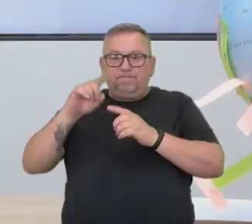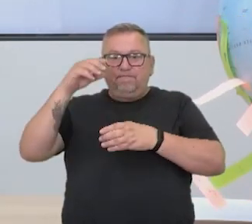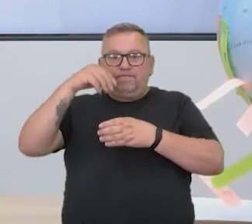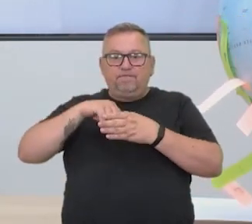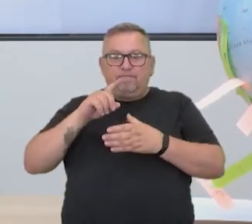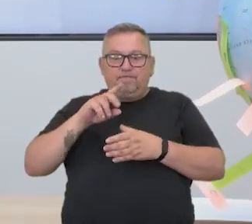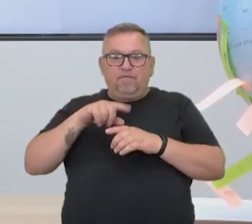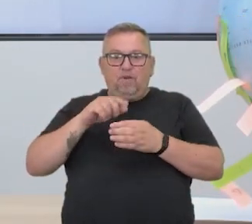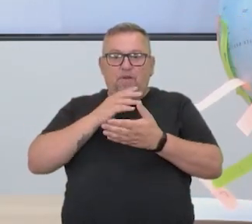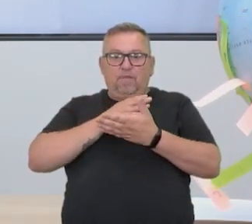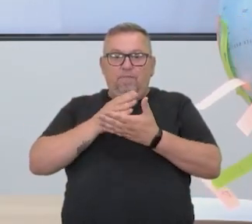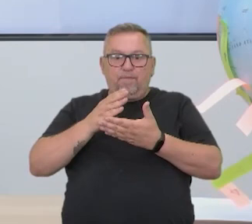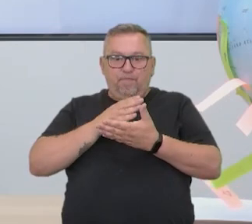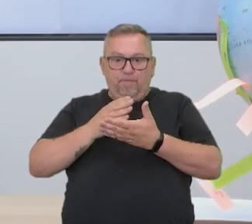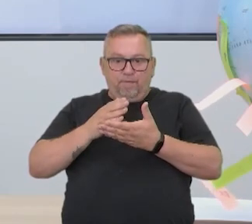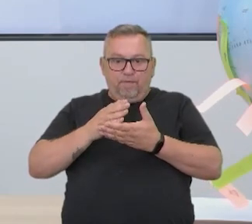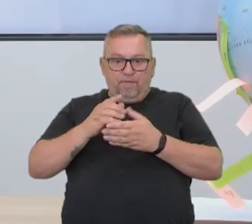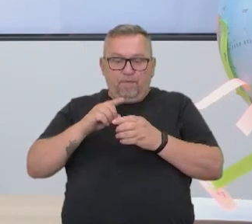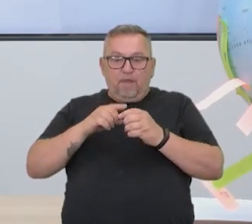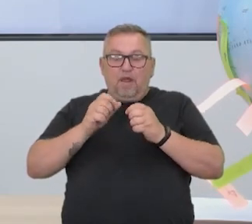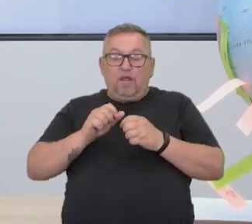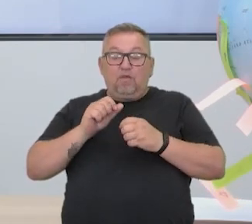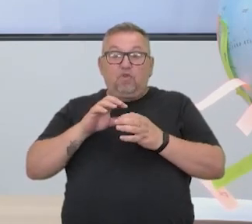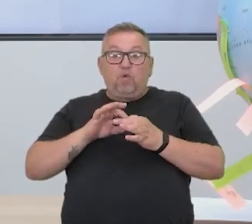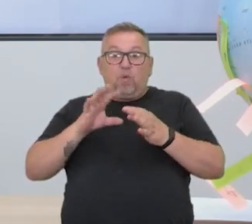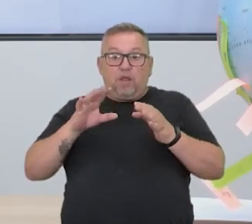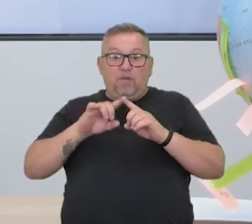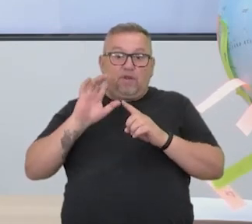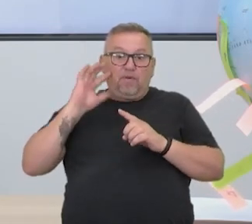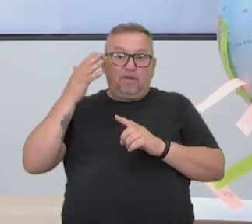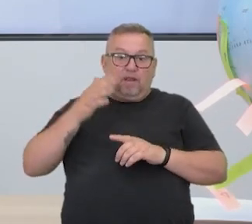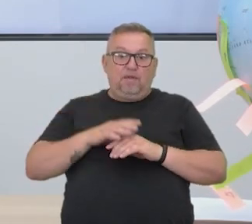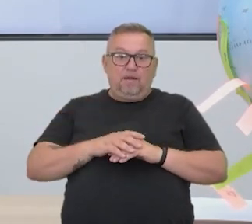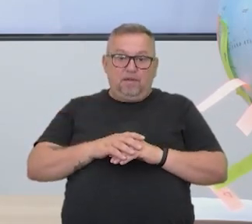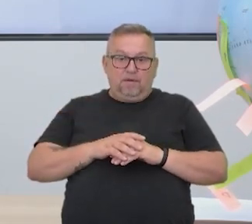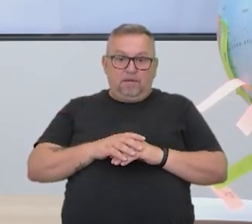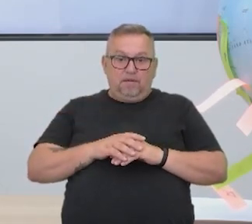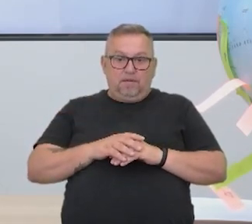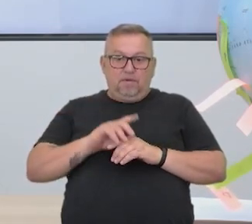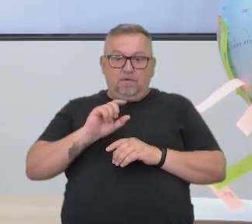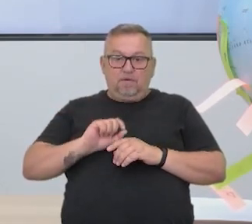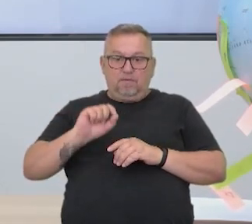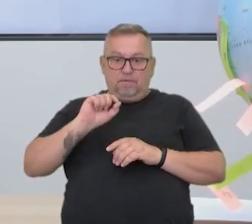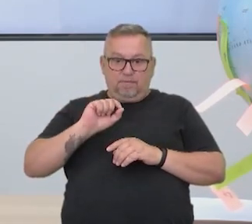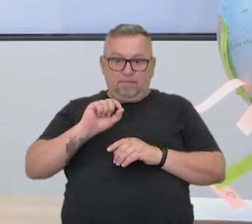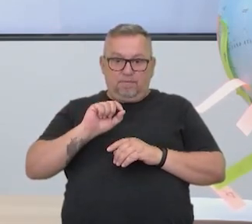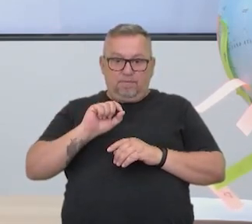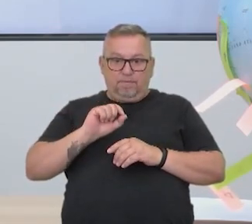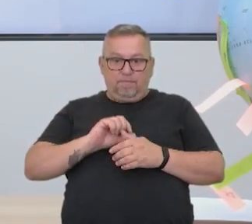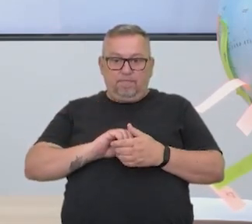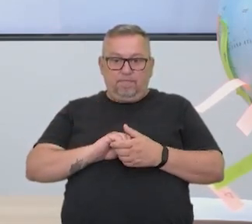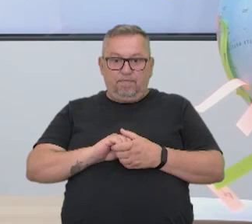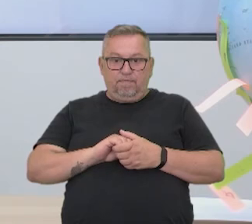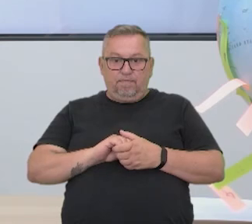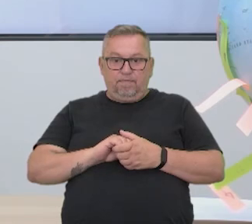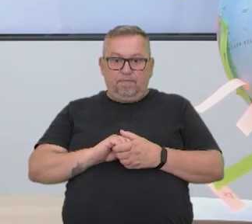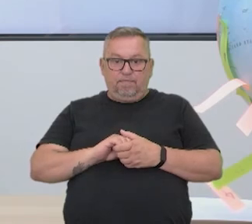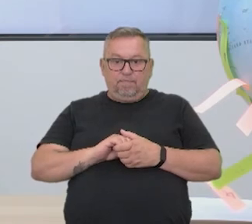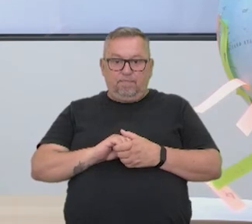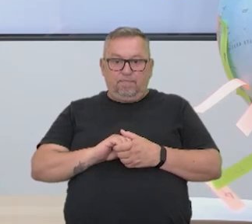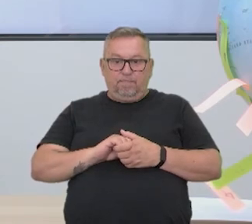garrafa começa a se soltar. E aí o que acontece é justamente que